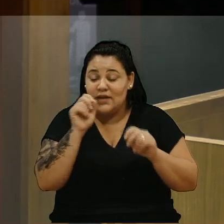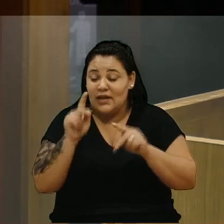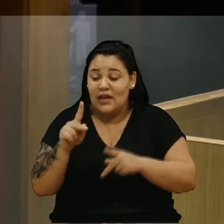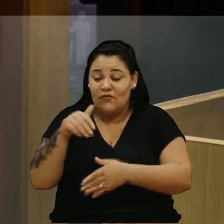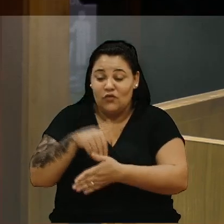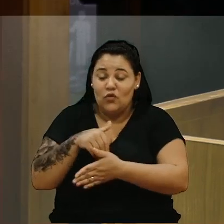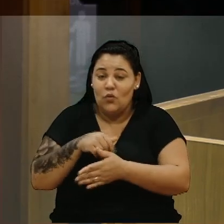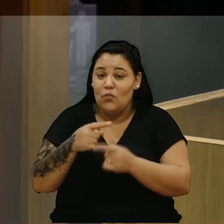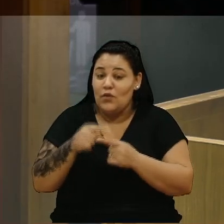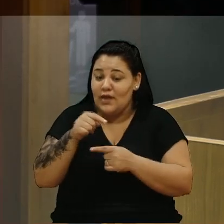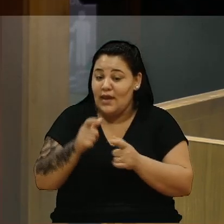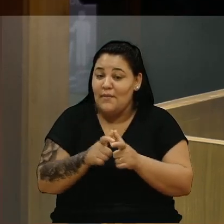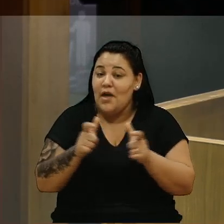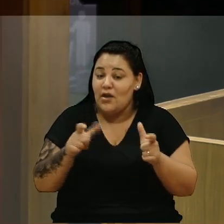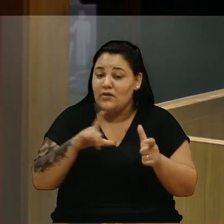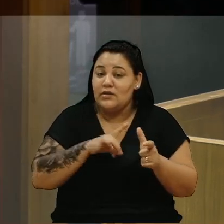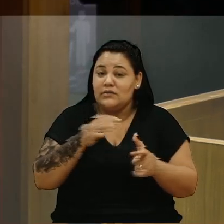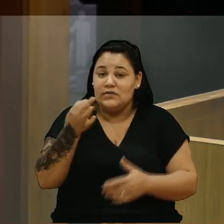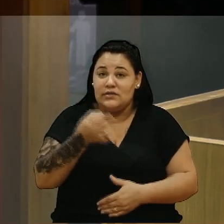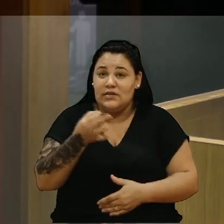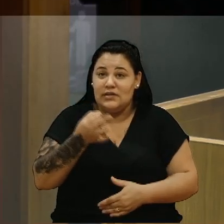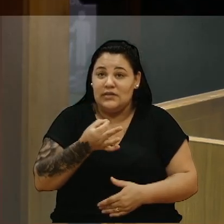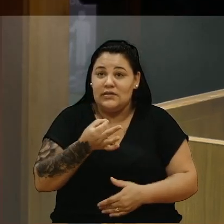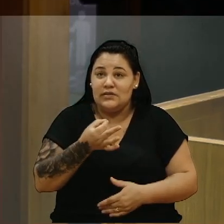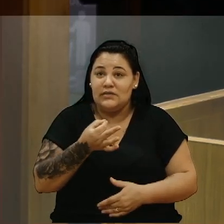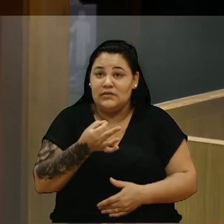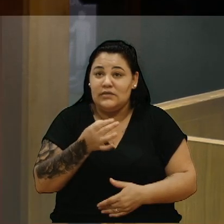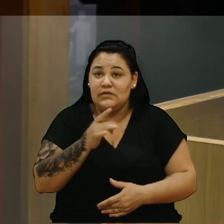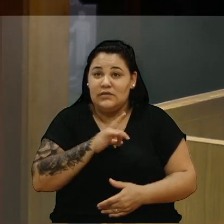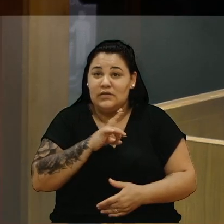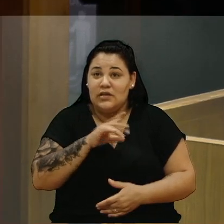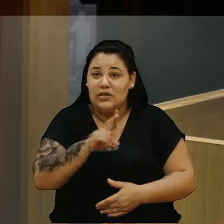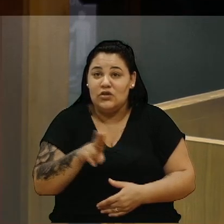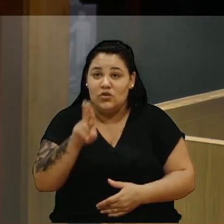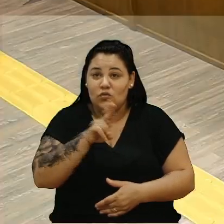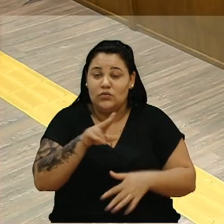maioria, aposto, que pega o transporte público. Muito obrigado, presidente. Obrigado, vereador.